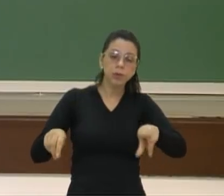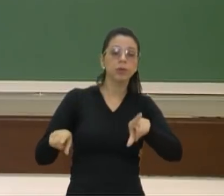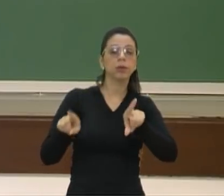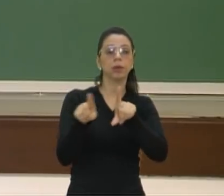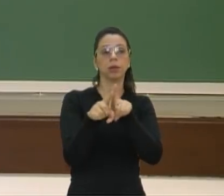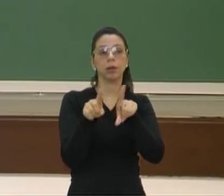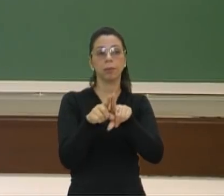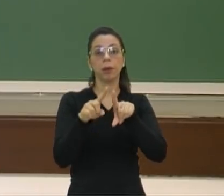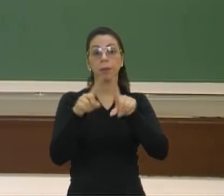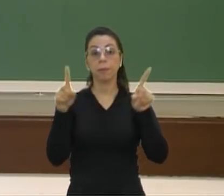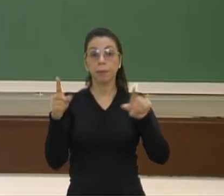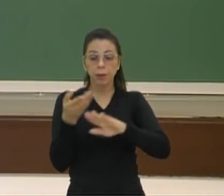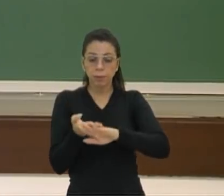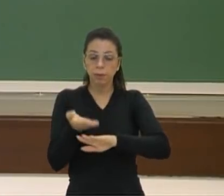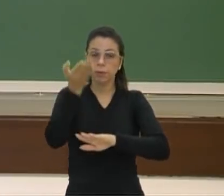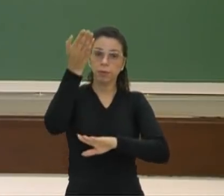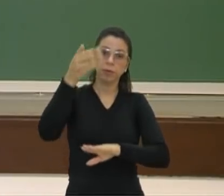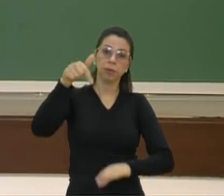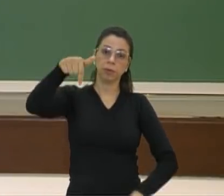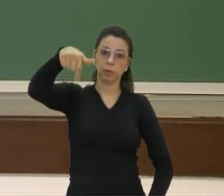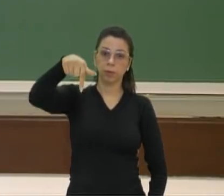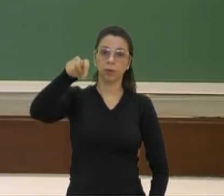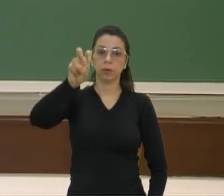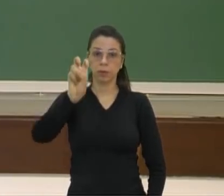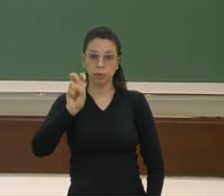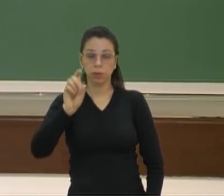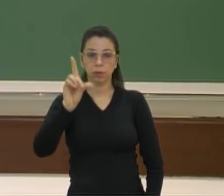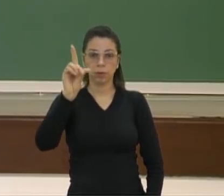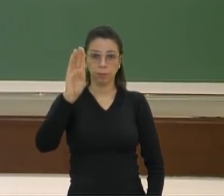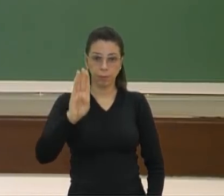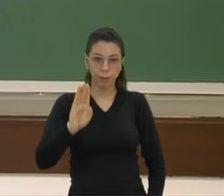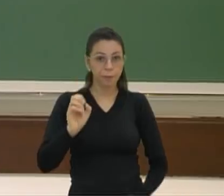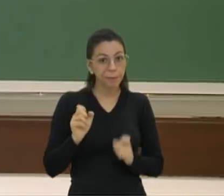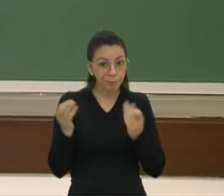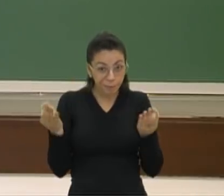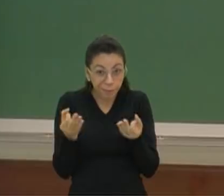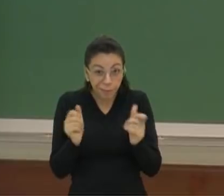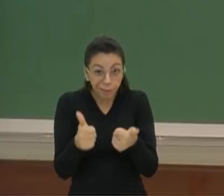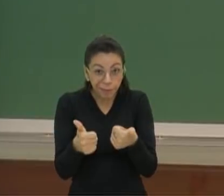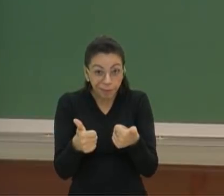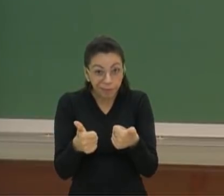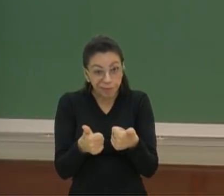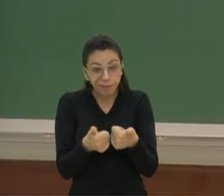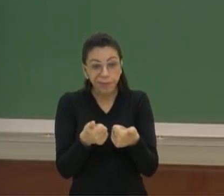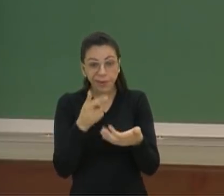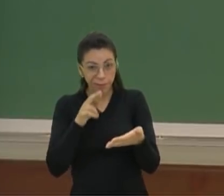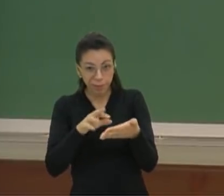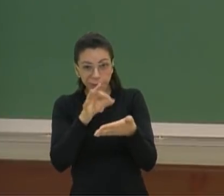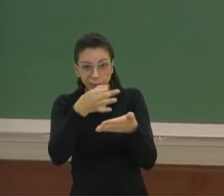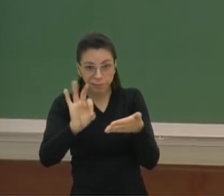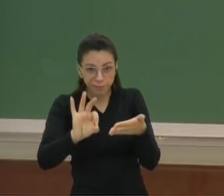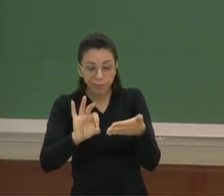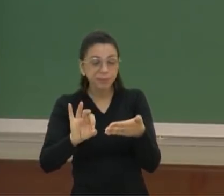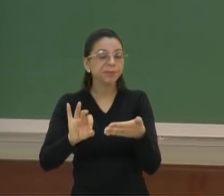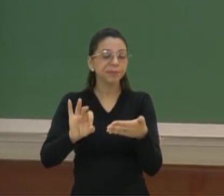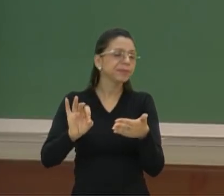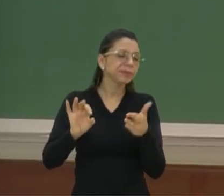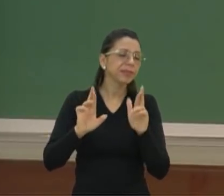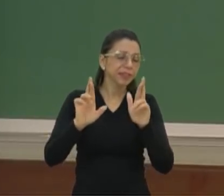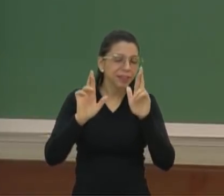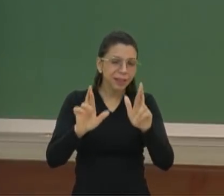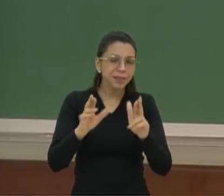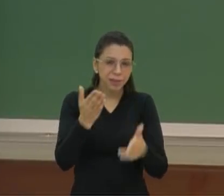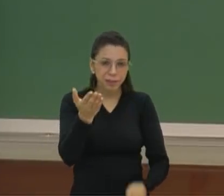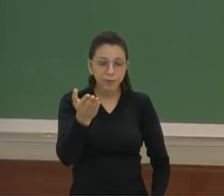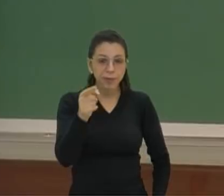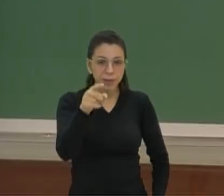tanto quanto acima de 75 decibéis. Perfeito? Acertou o exercício? Que bom, eu sabia que você ia acertar.